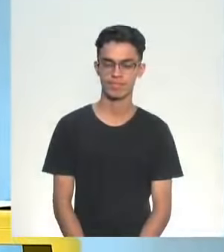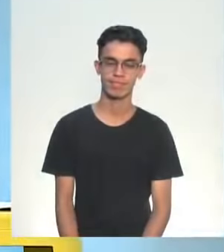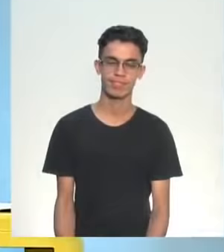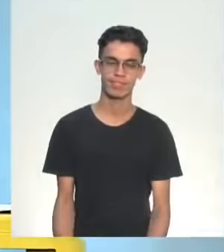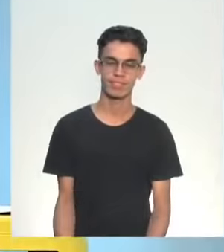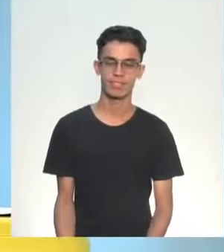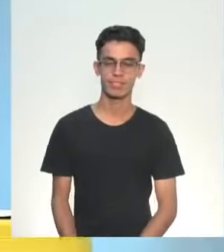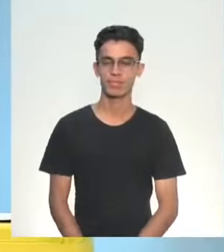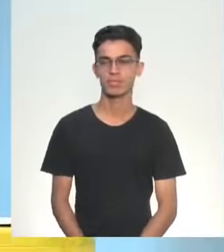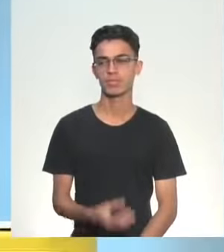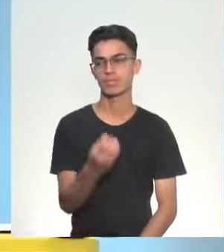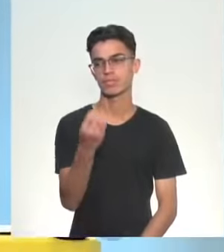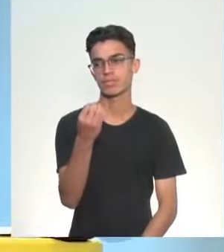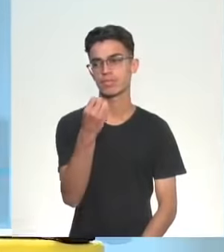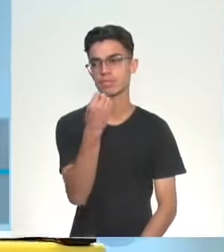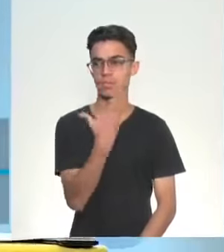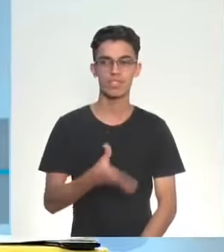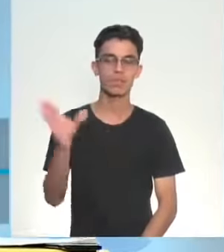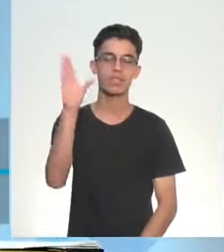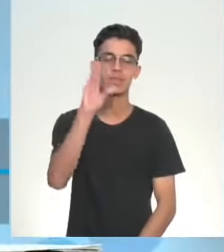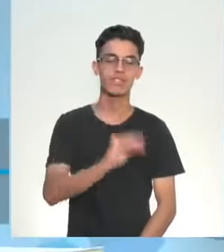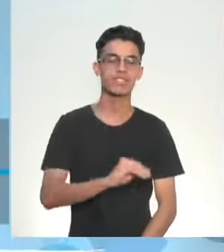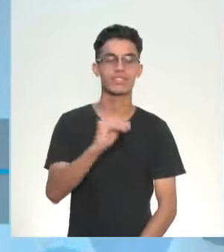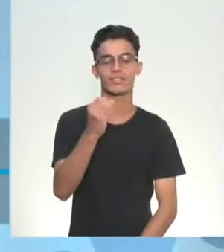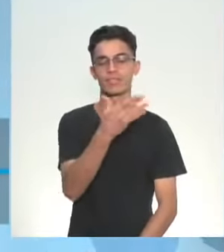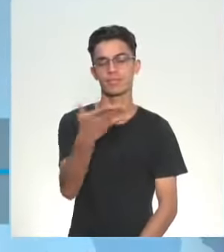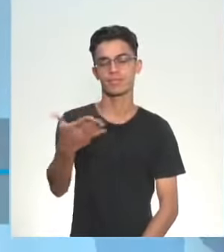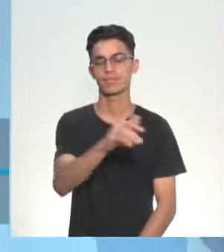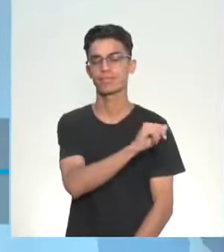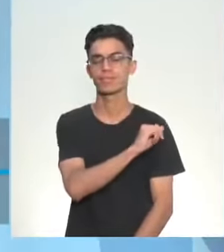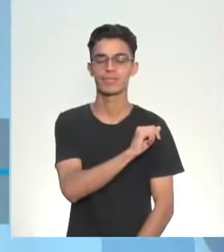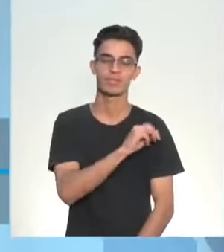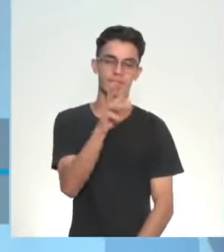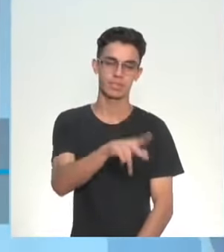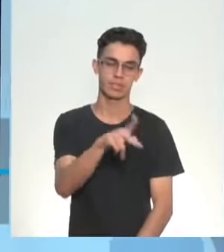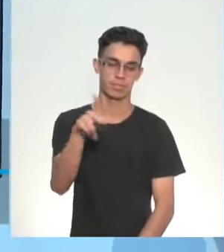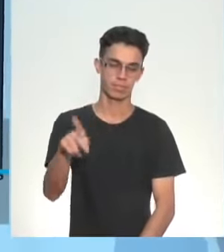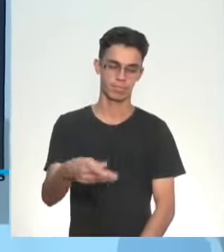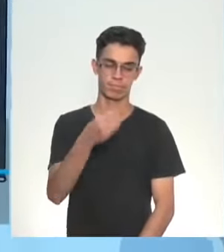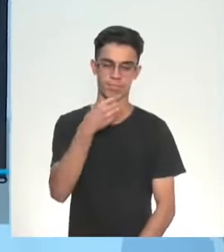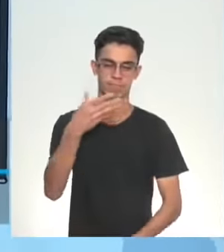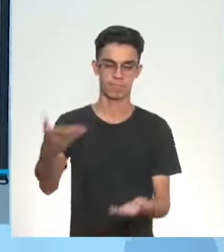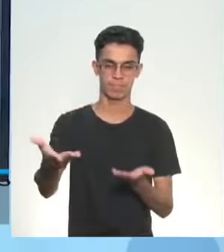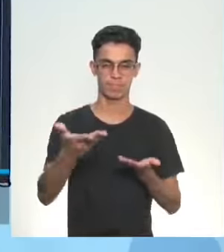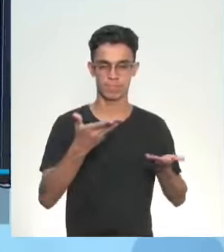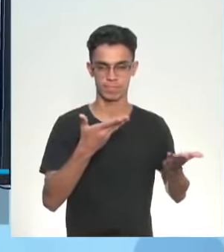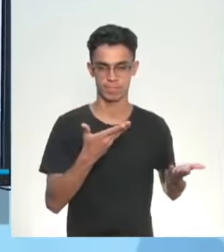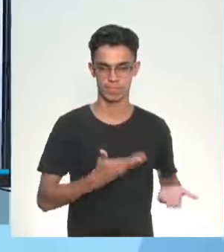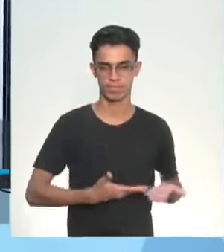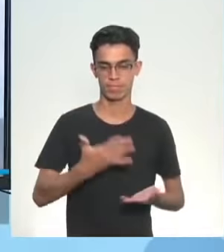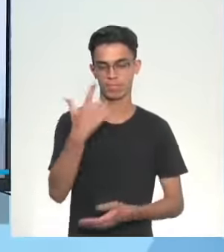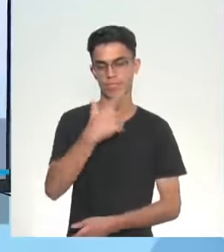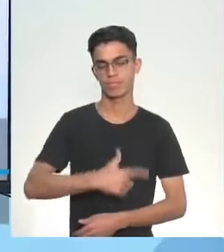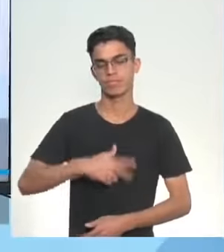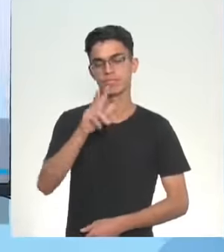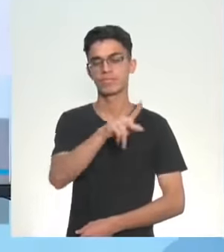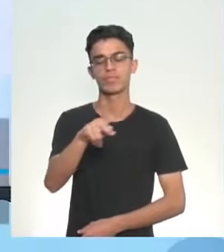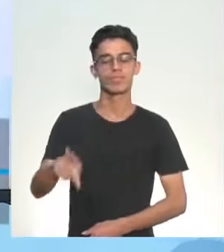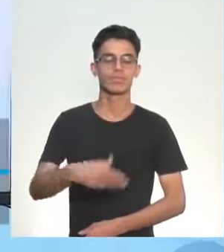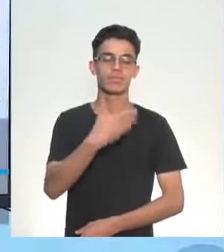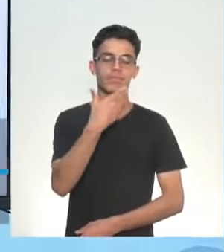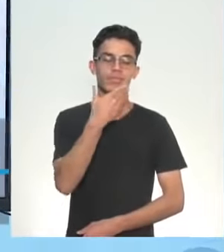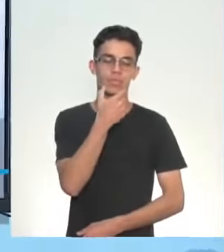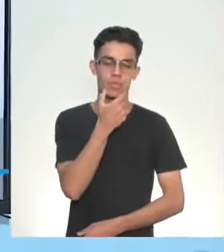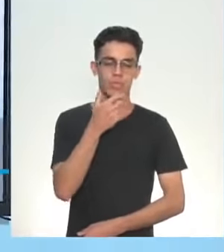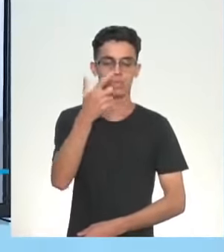good evening funcionar Centers of the second great I hope your Fire home or at school and Welcome to London English Class is my name